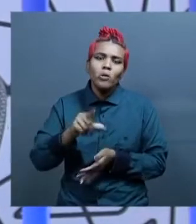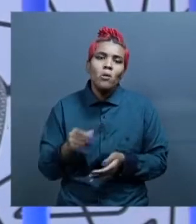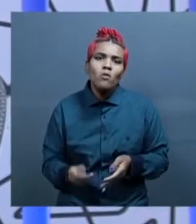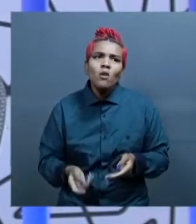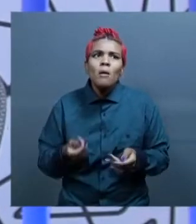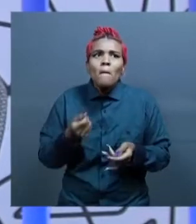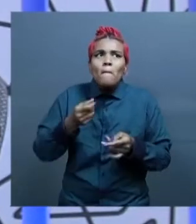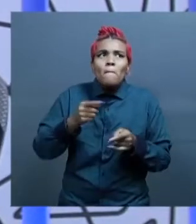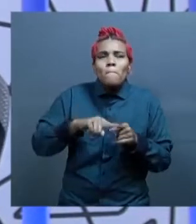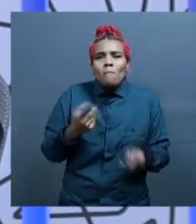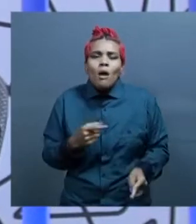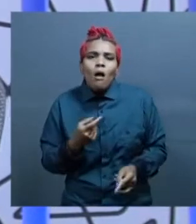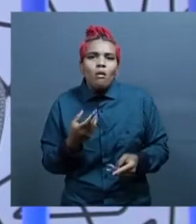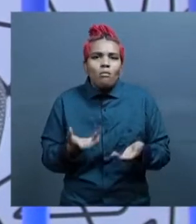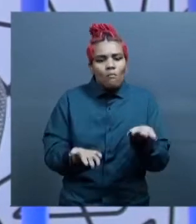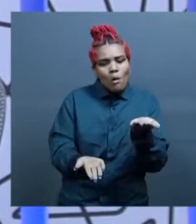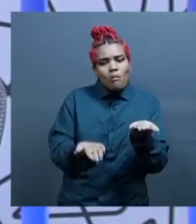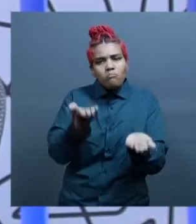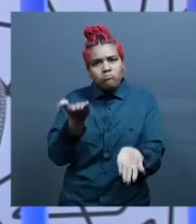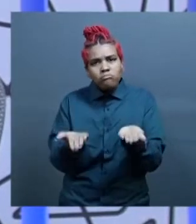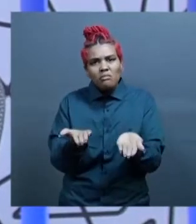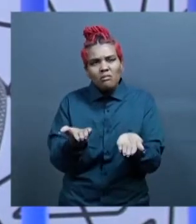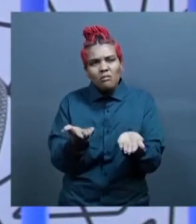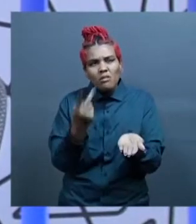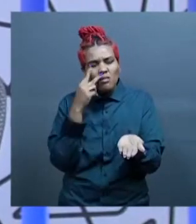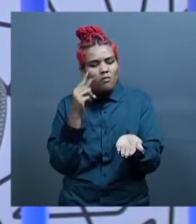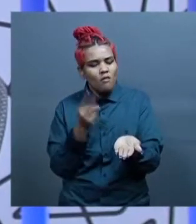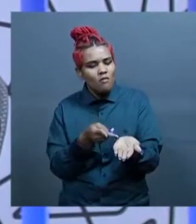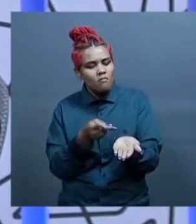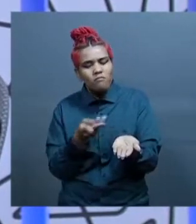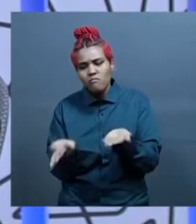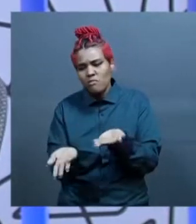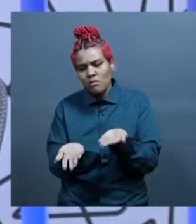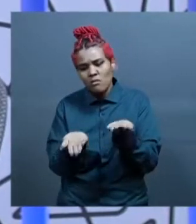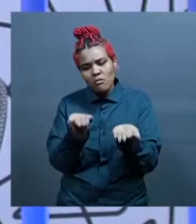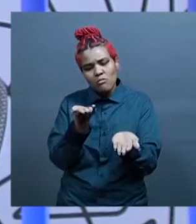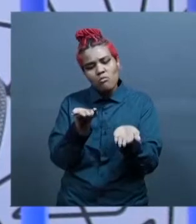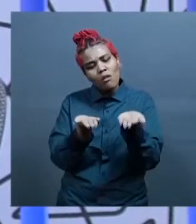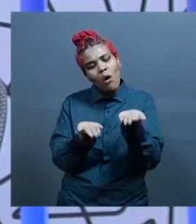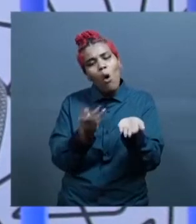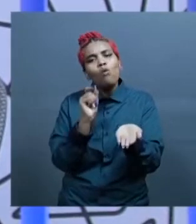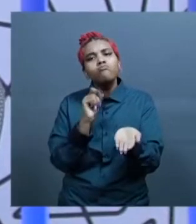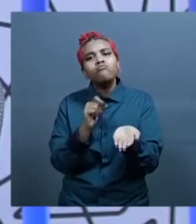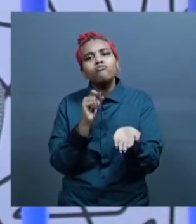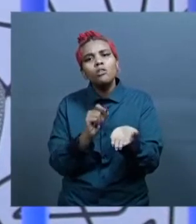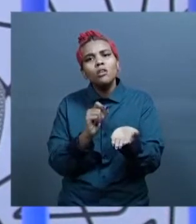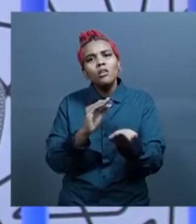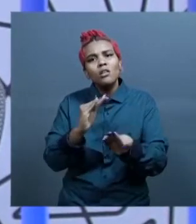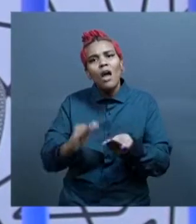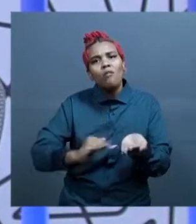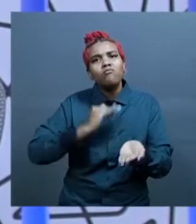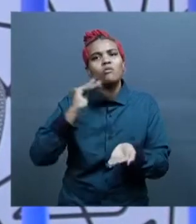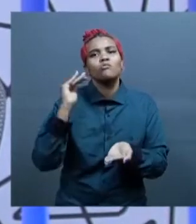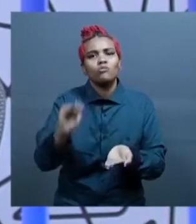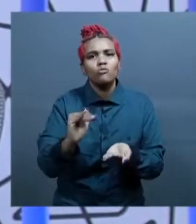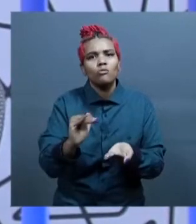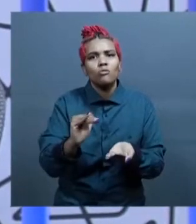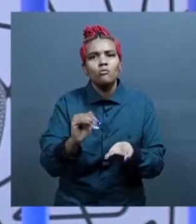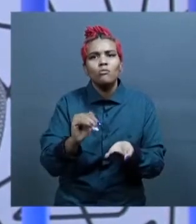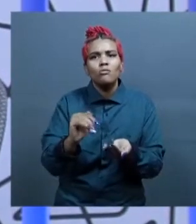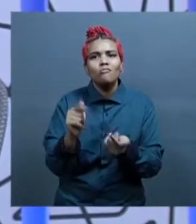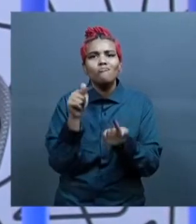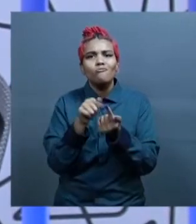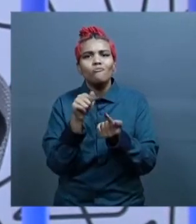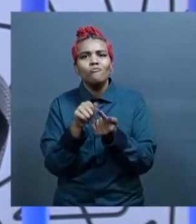aconteceu em 2015 pra cá a nós vimos que poucas coisas avançarem relação essas metas foram cumpridas nós temos